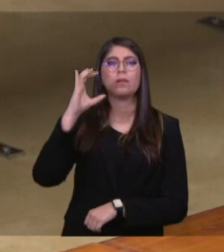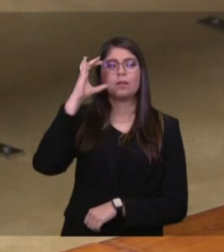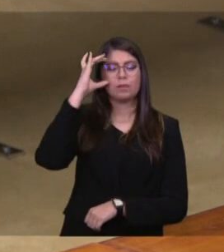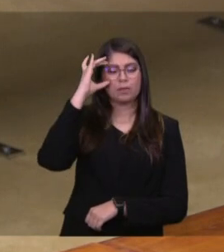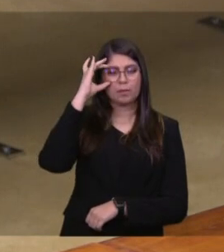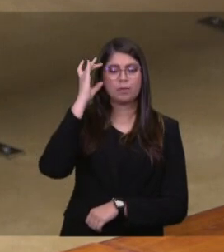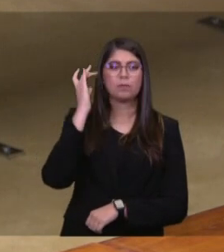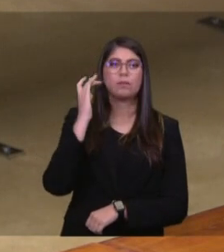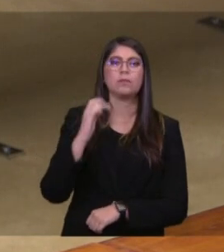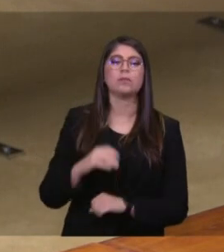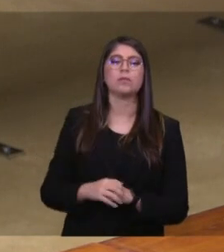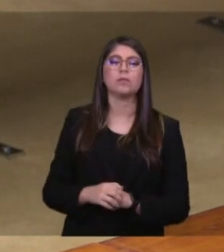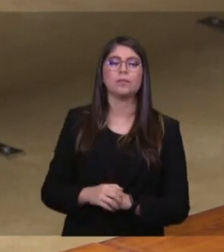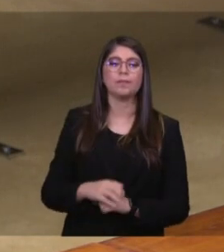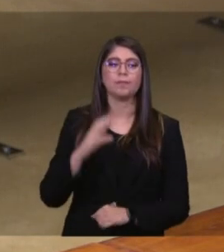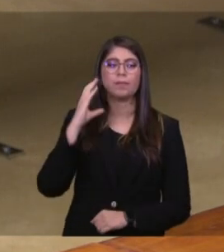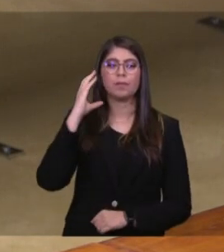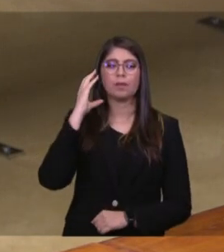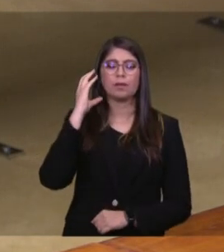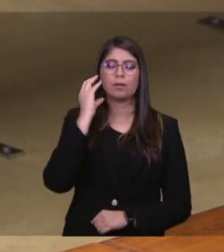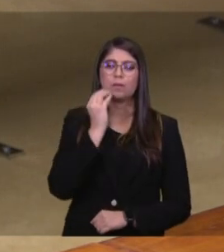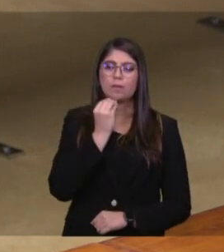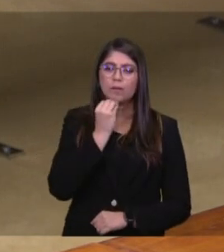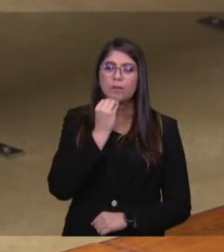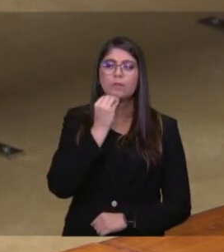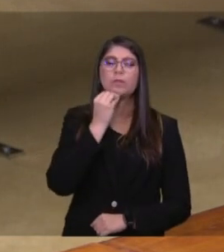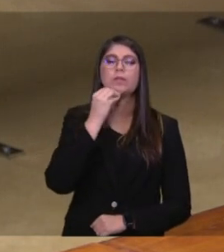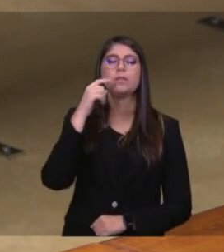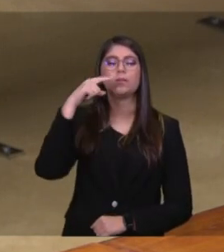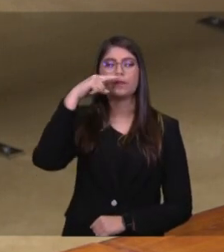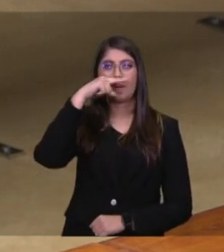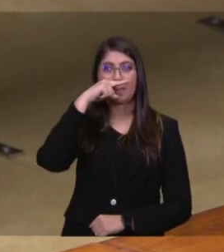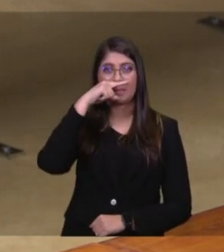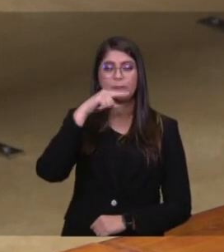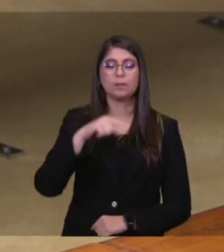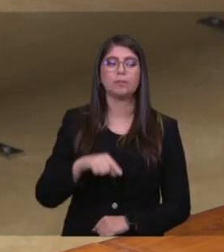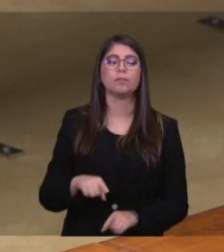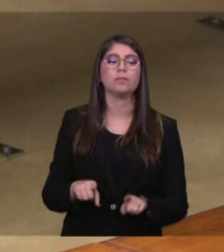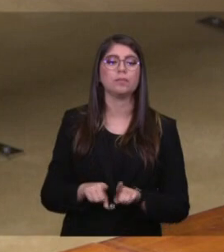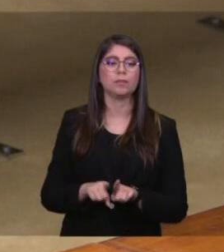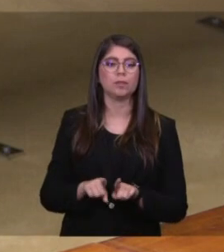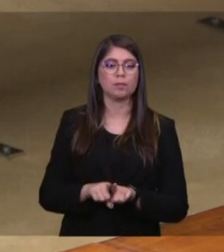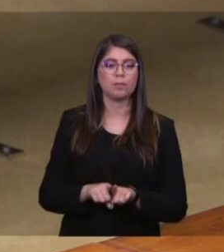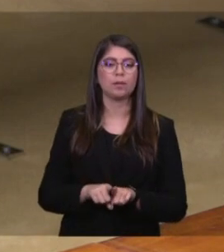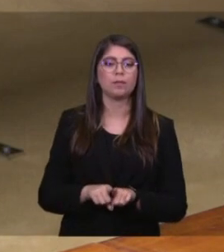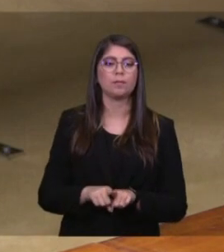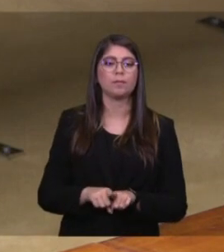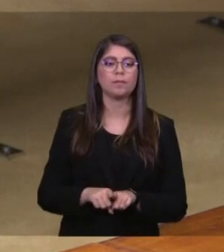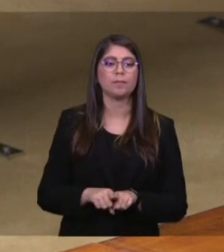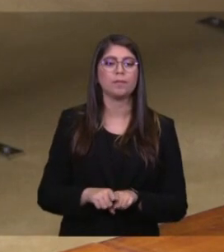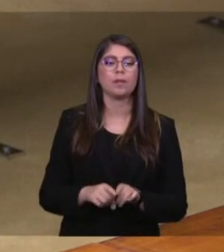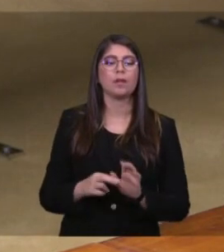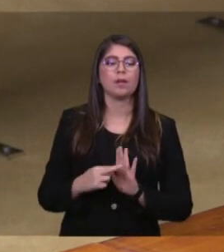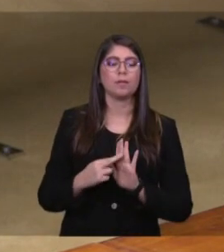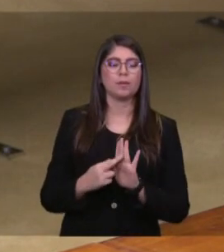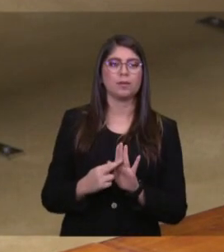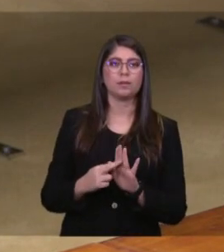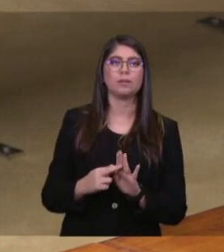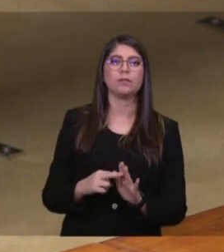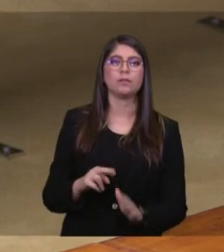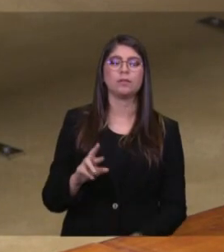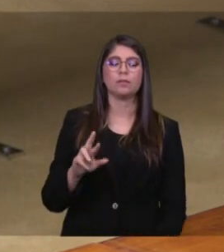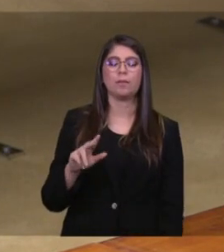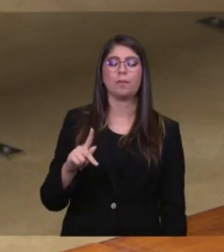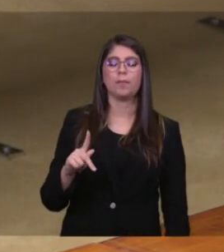Toffoli, Edson Fachin, todos os demais, a nossa ilustre, excelentíssima senhora representante da